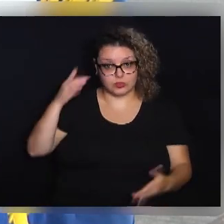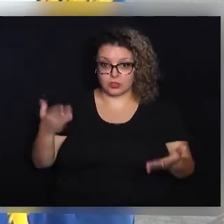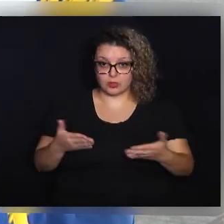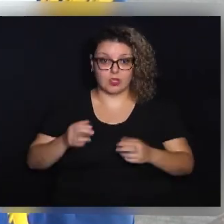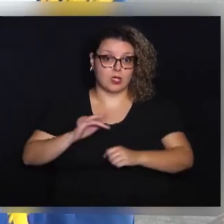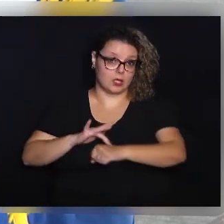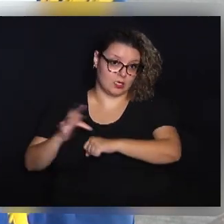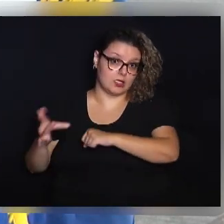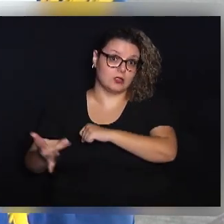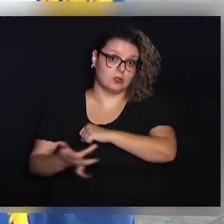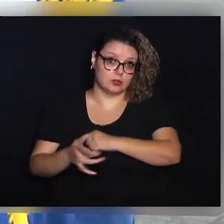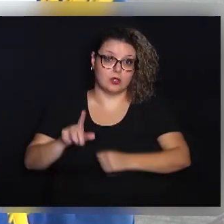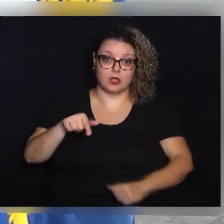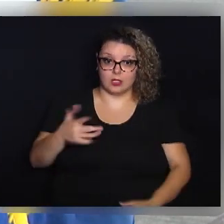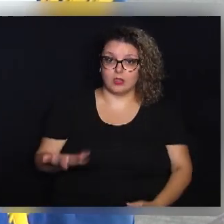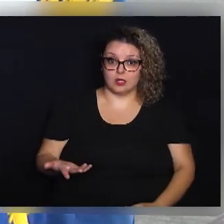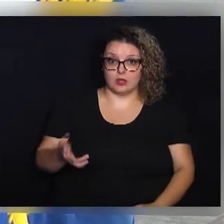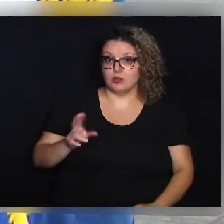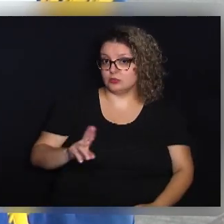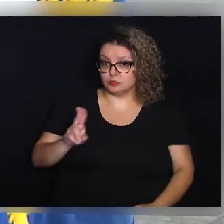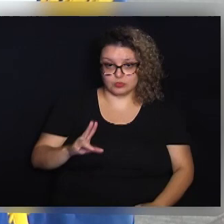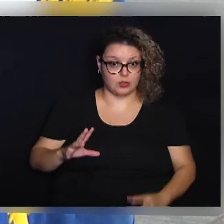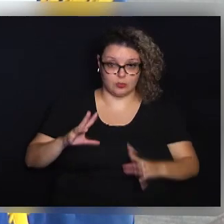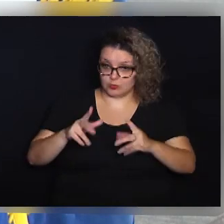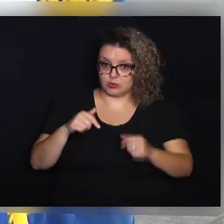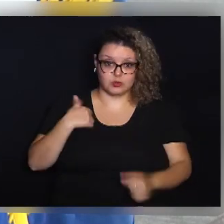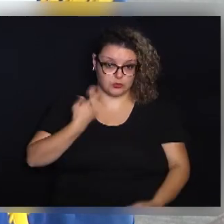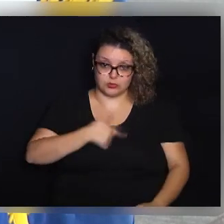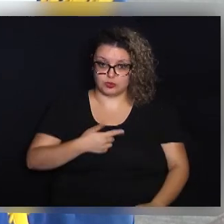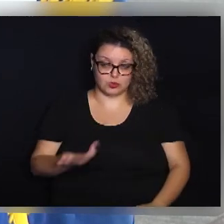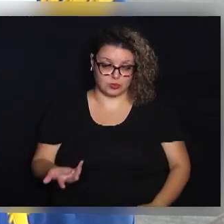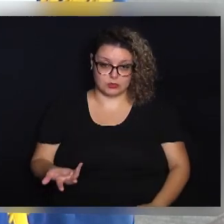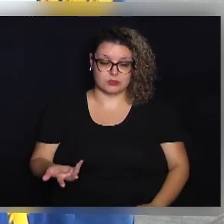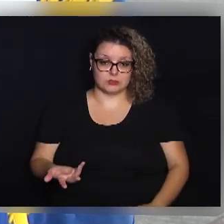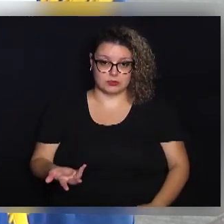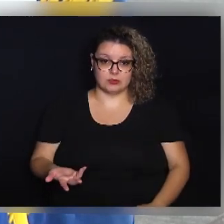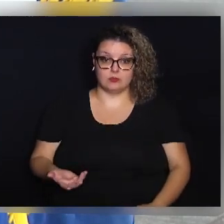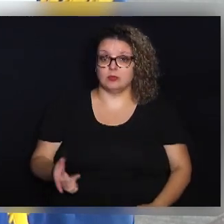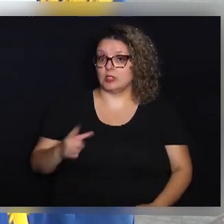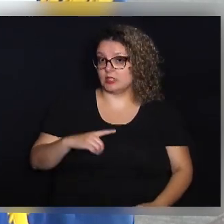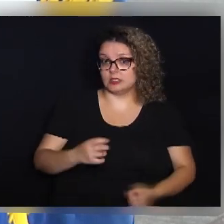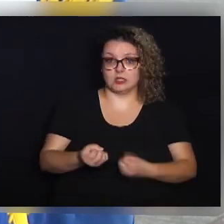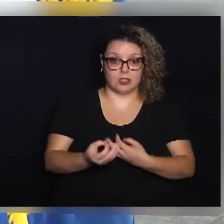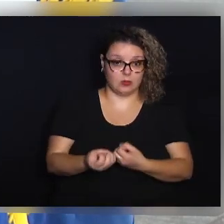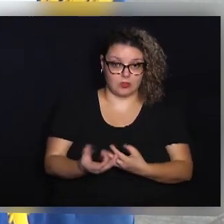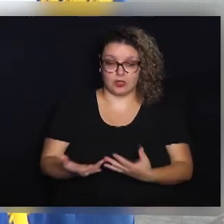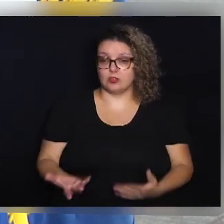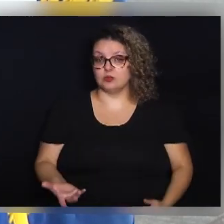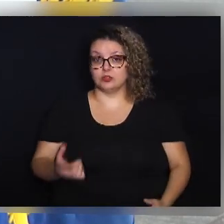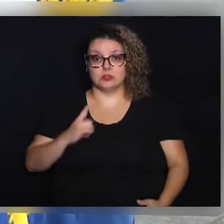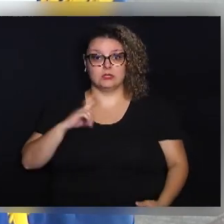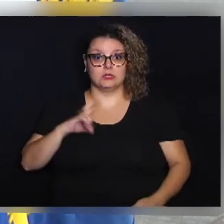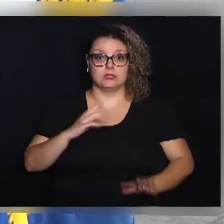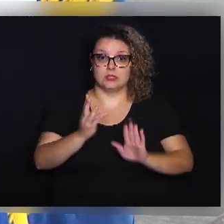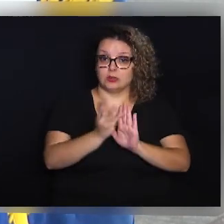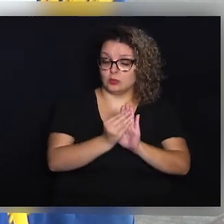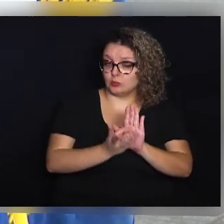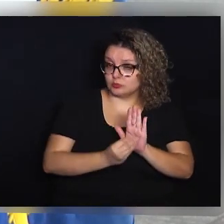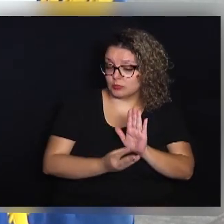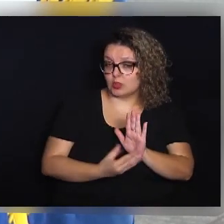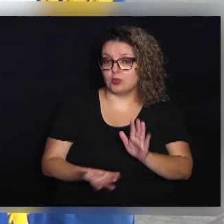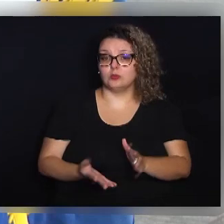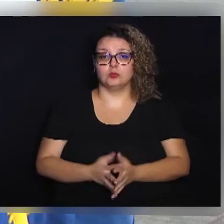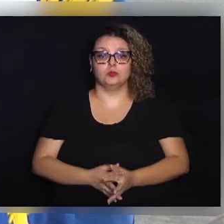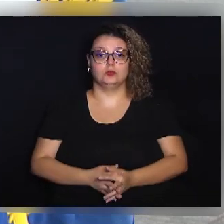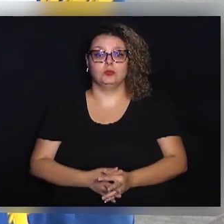hoje a rede social acaba sendo utilizada por todos nós para adquirir informações adquirimos conteúdos